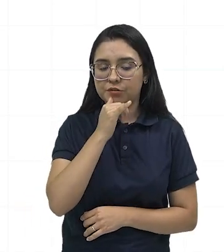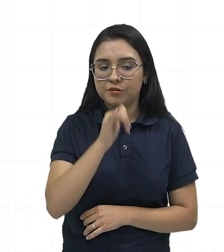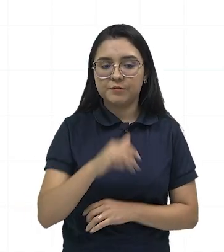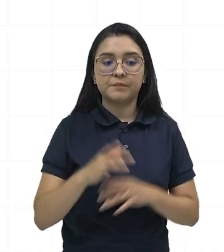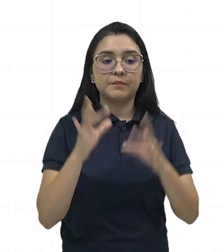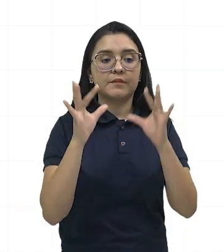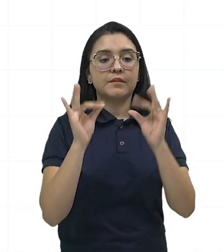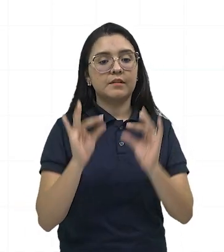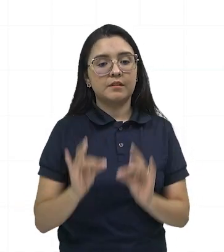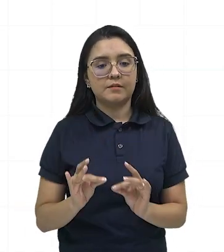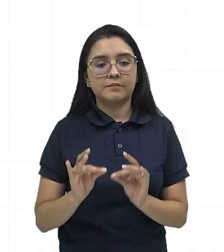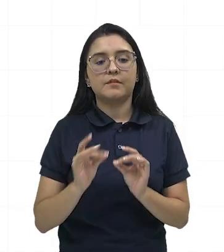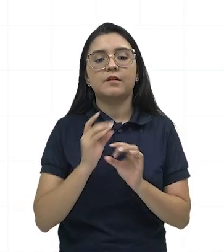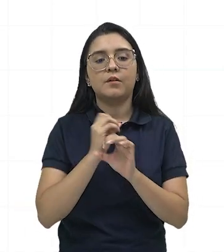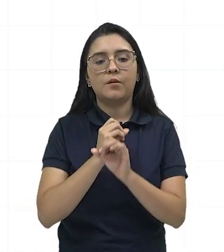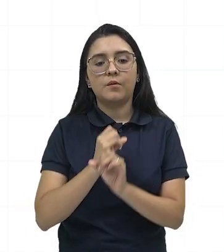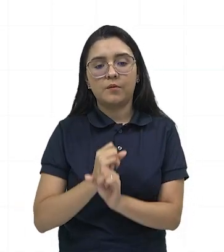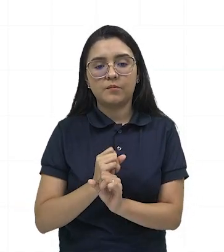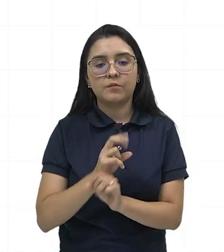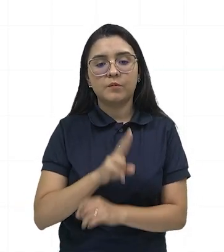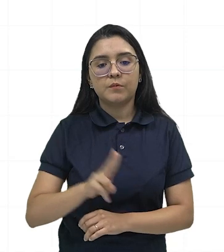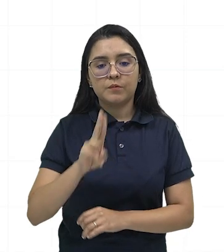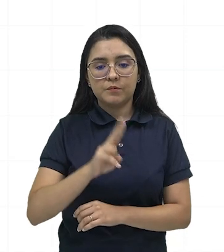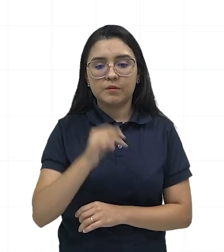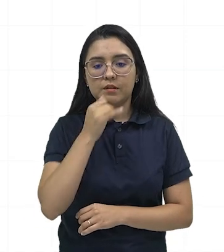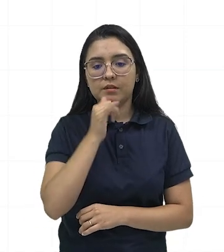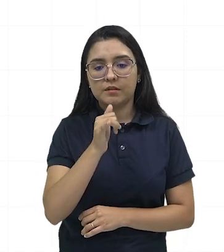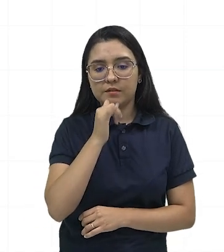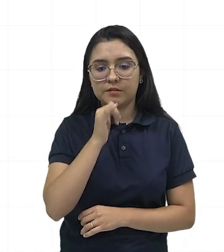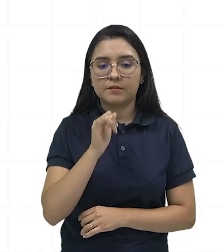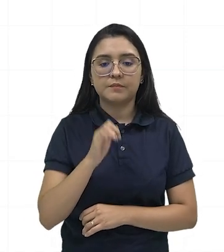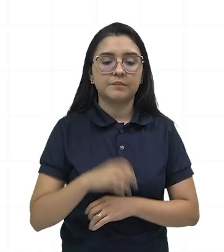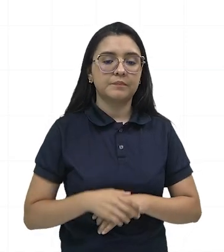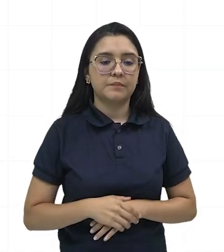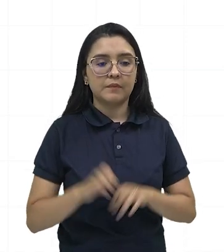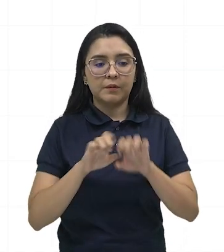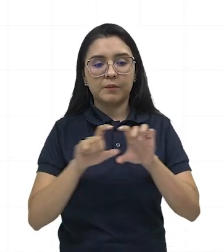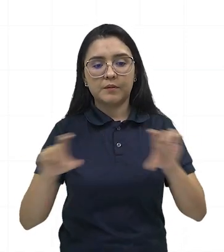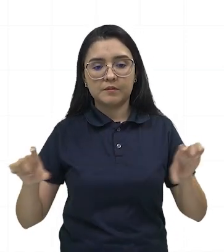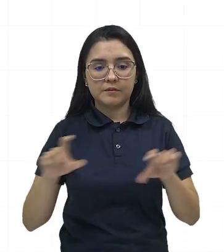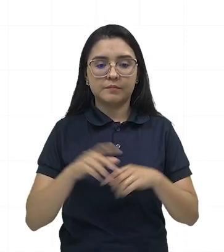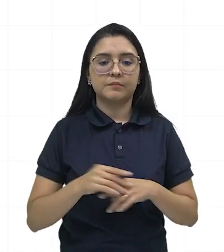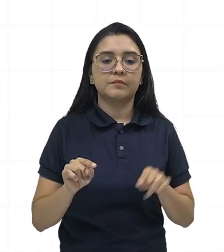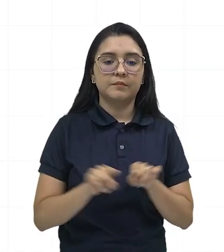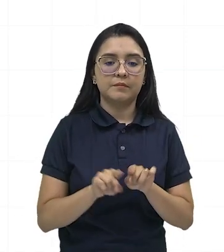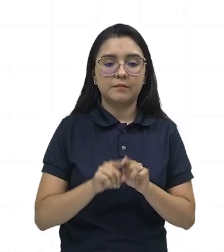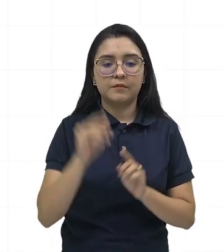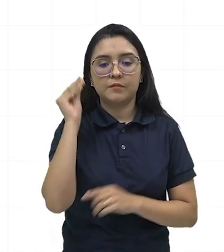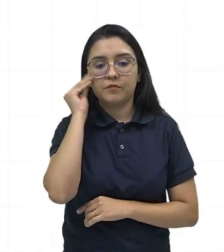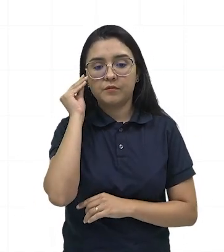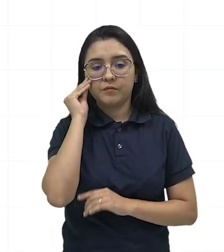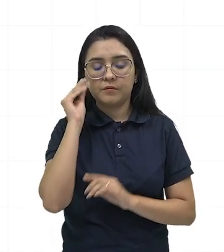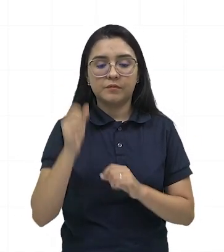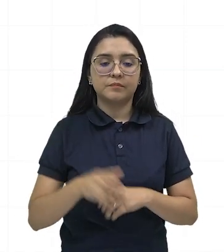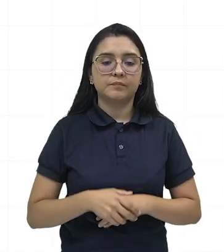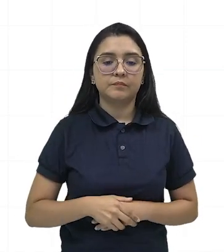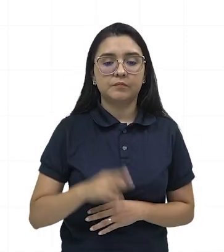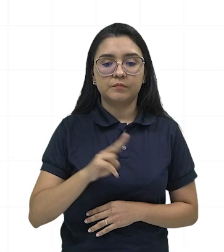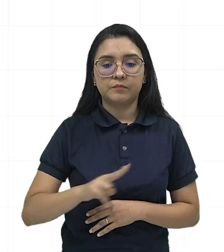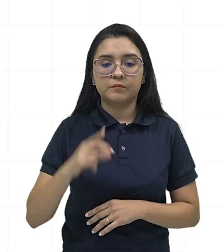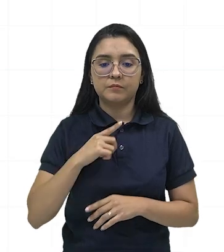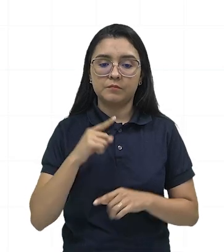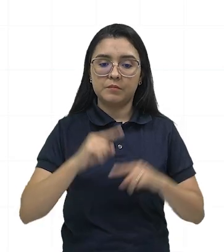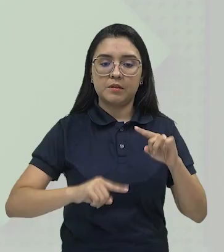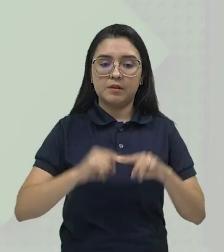E no detalhamento, cálculo do consumo de energia, equação, medição do consumo de energia dos